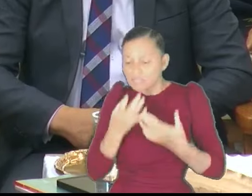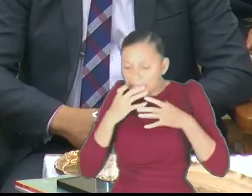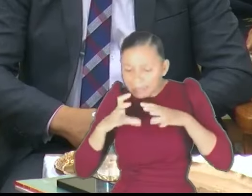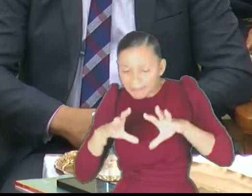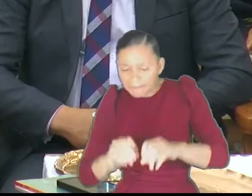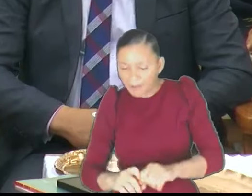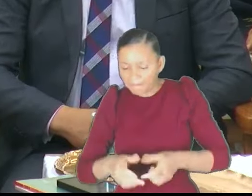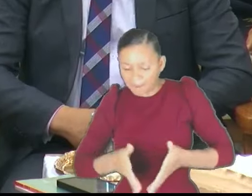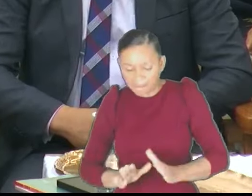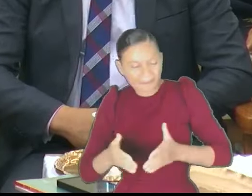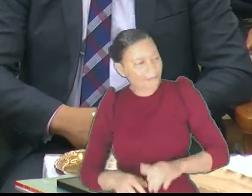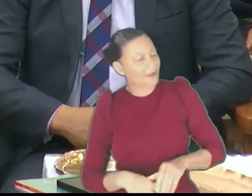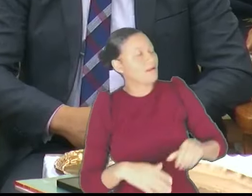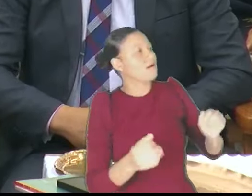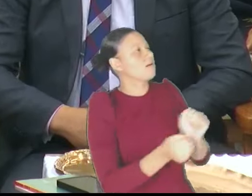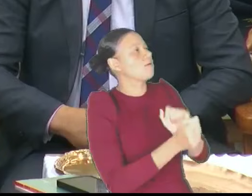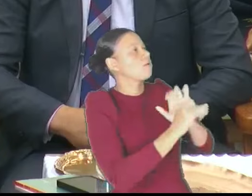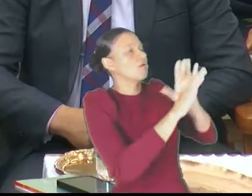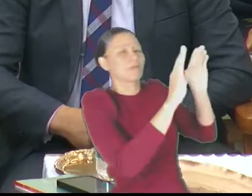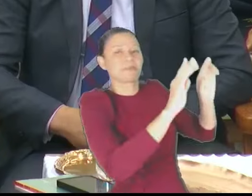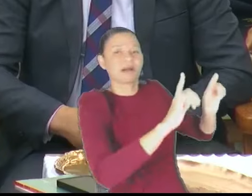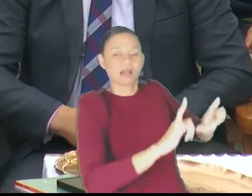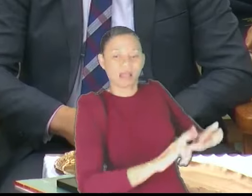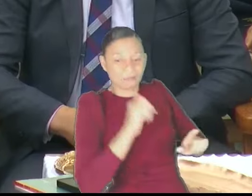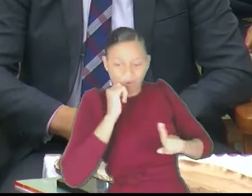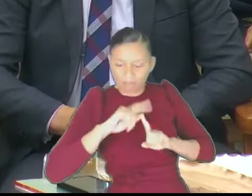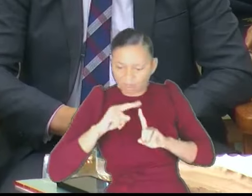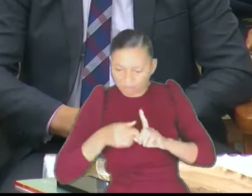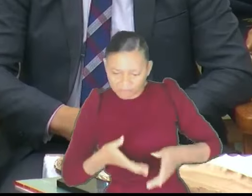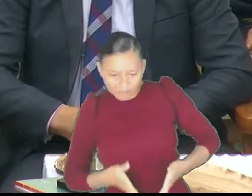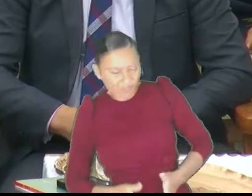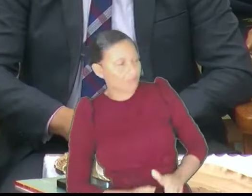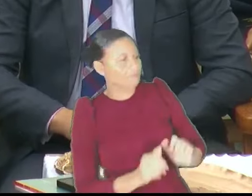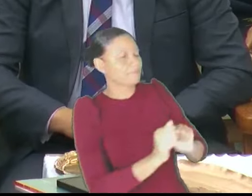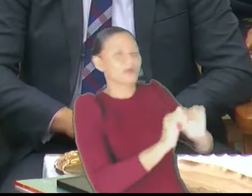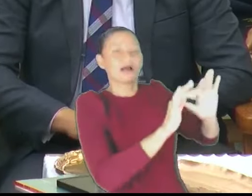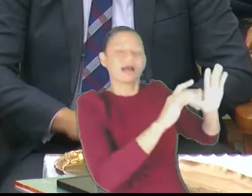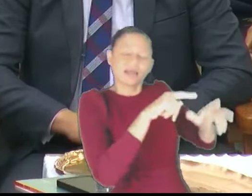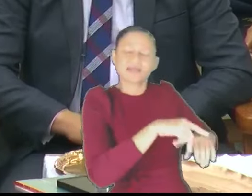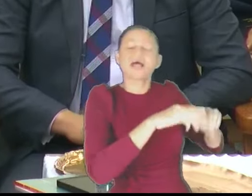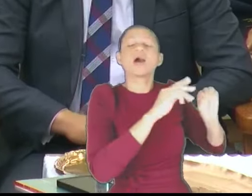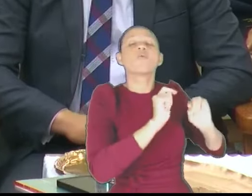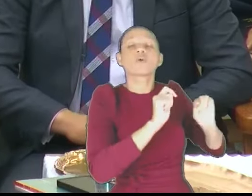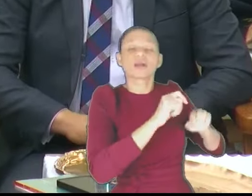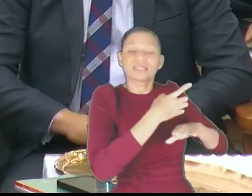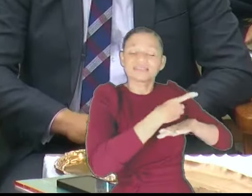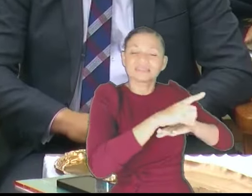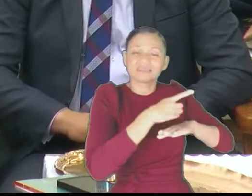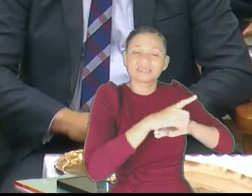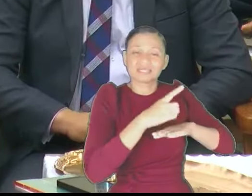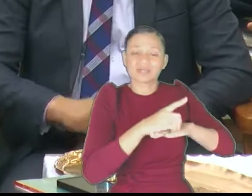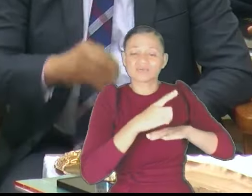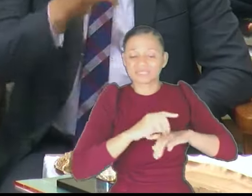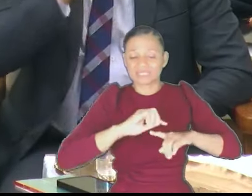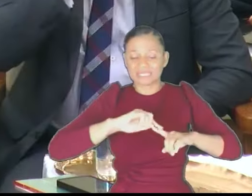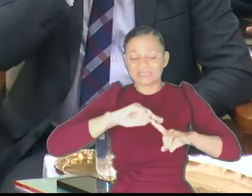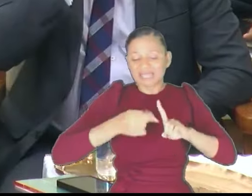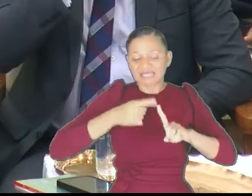Se a mulher dava luz, glória a Baal. Baal era tido como o Deus da fertilidade e da prosperidade. Deus disse